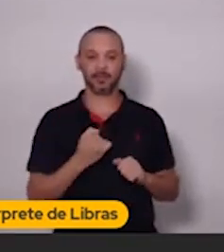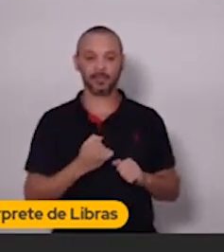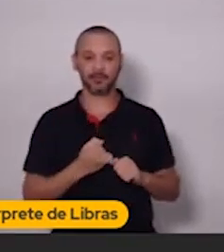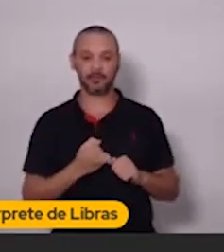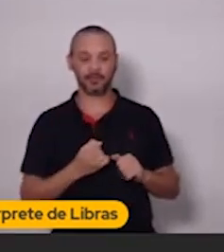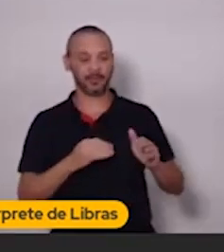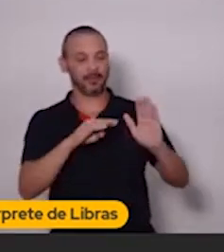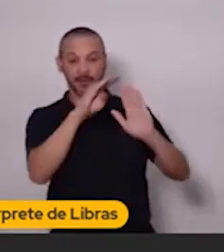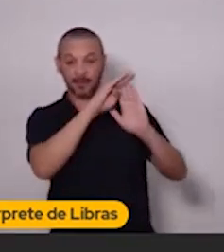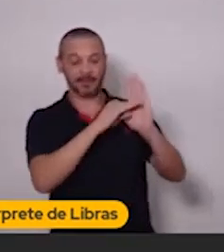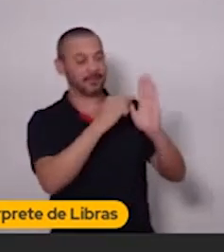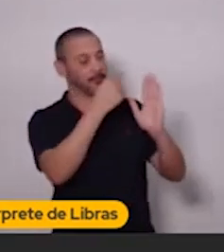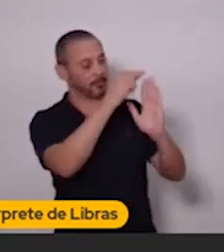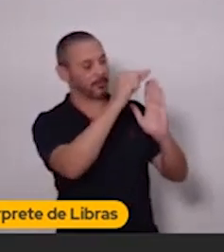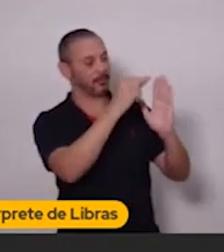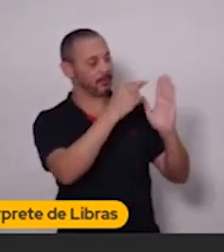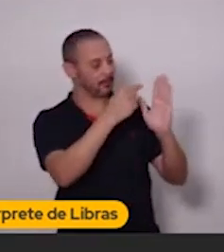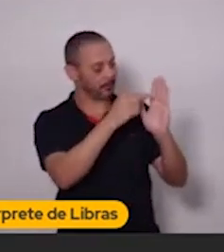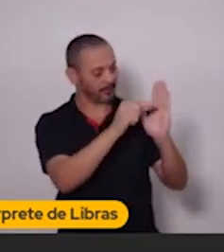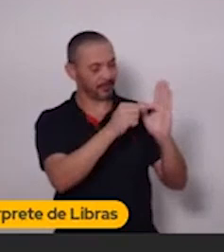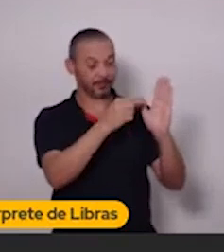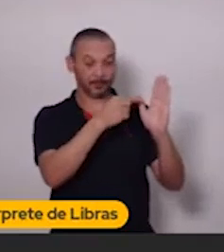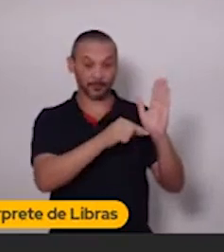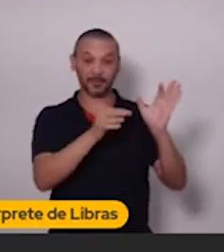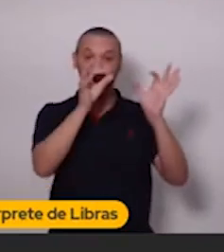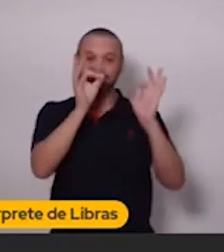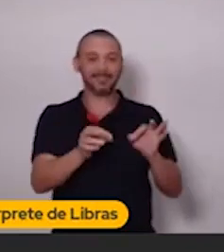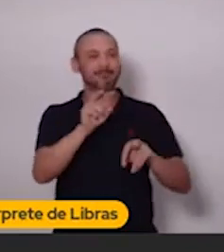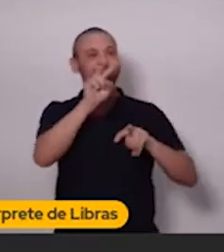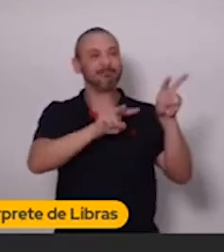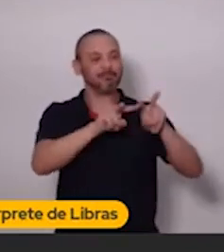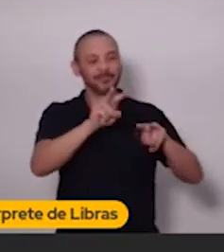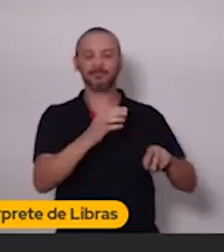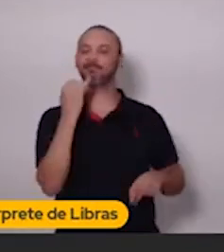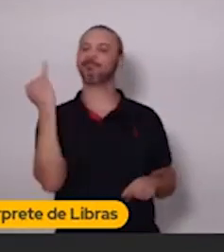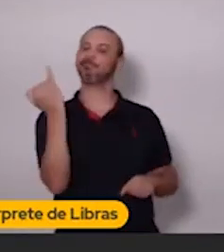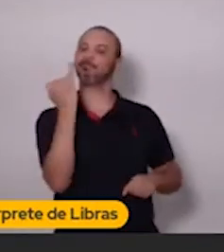lista, quando a gente marca um quadradinho. E, além disso, é uma